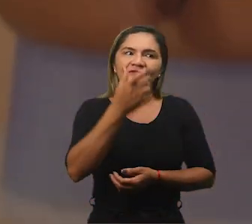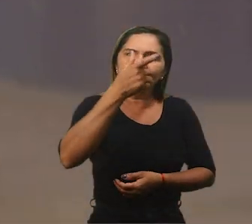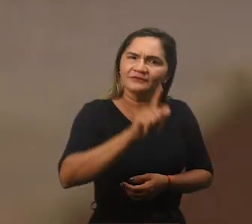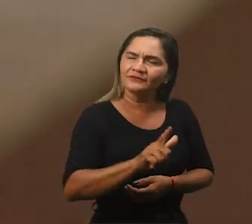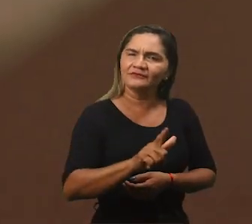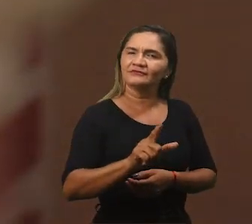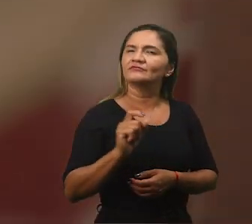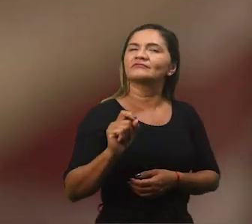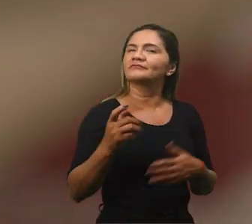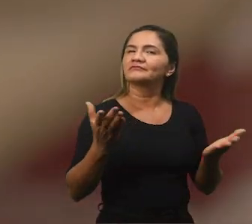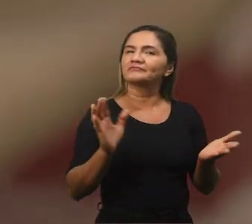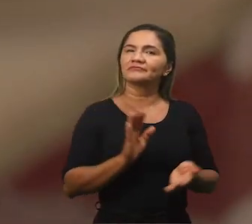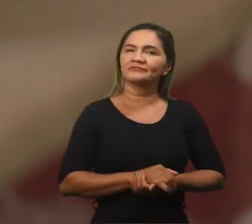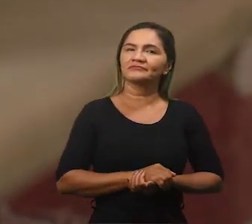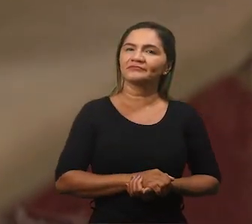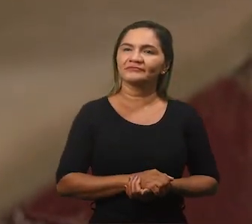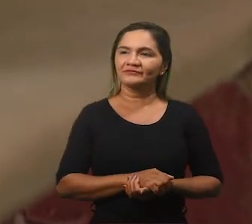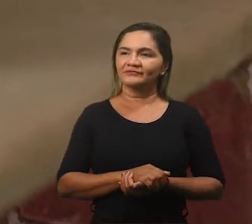De novo?